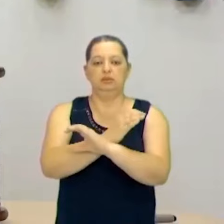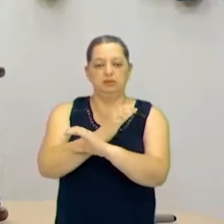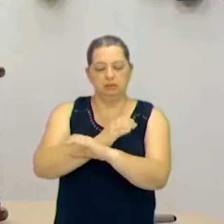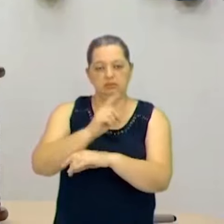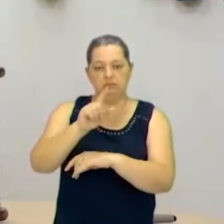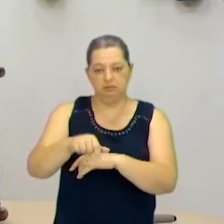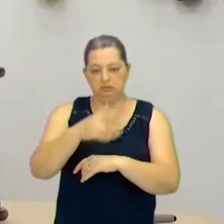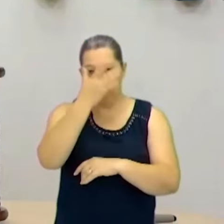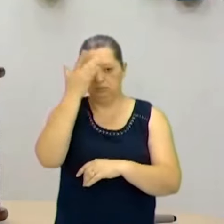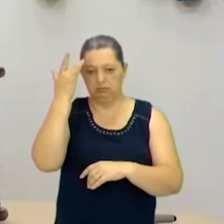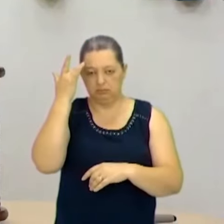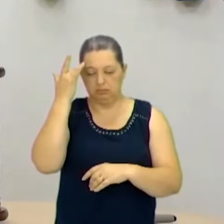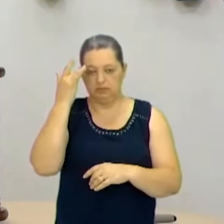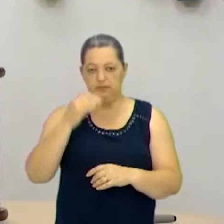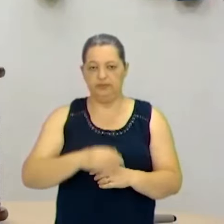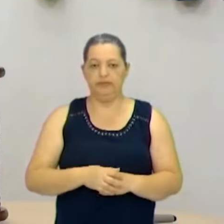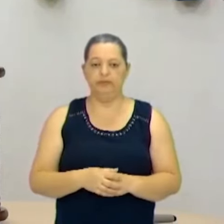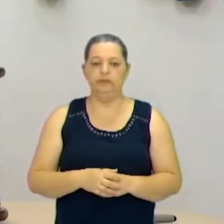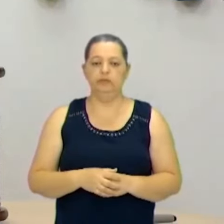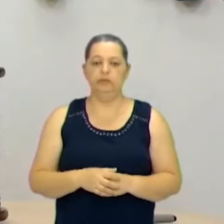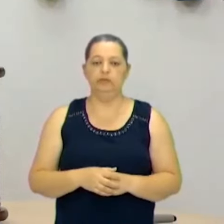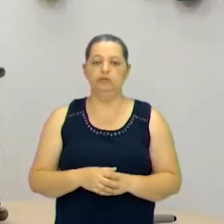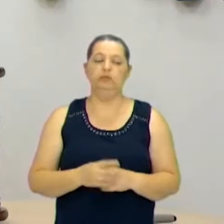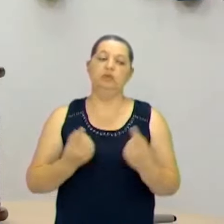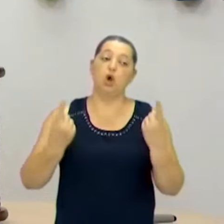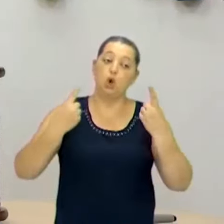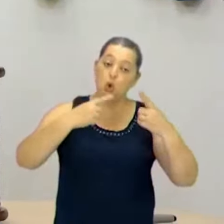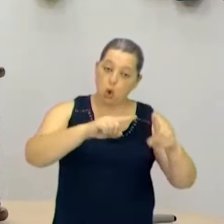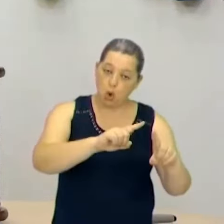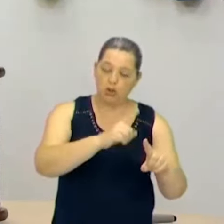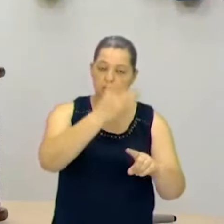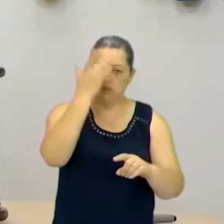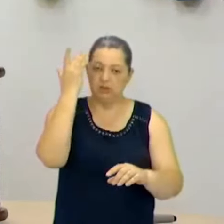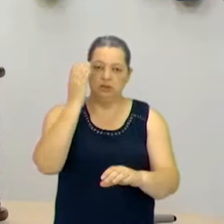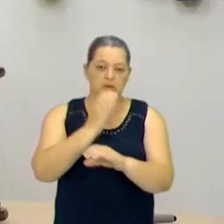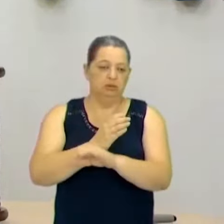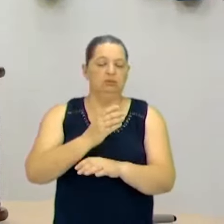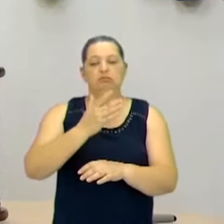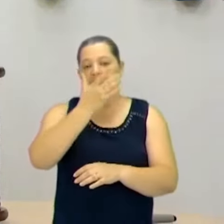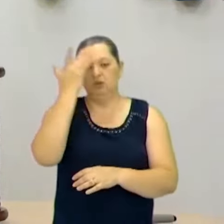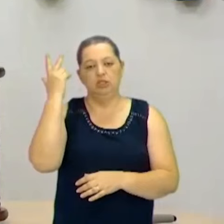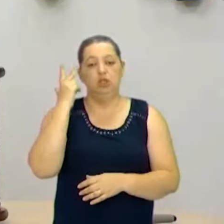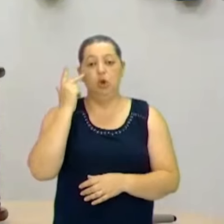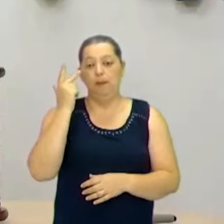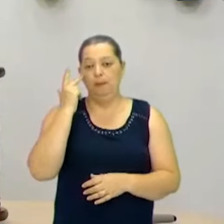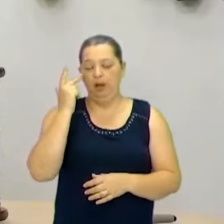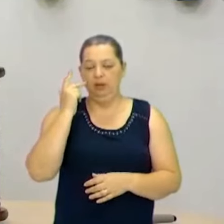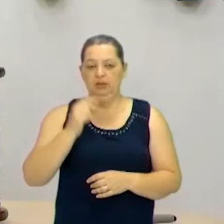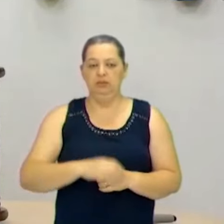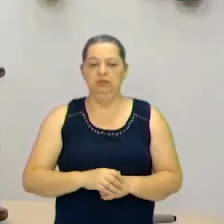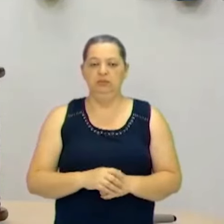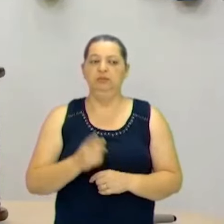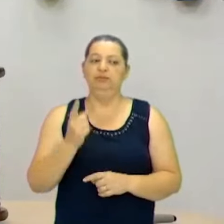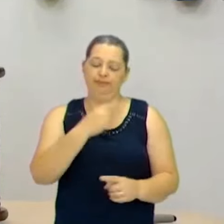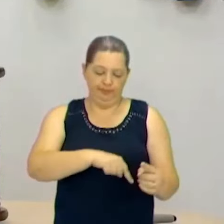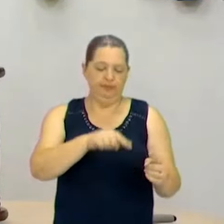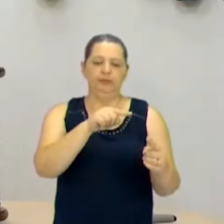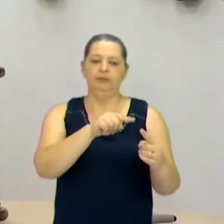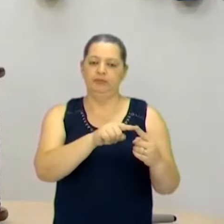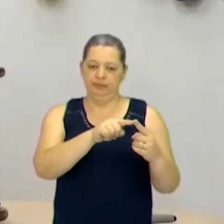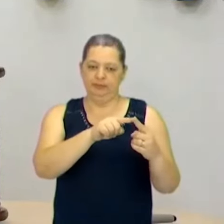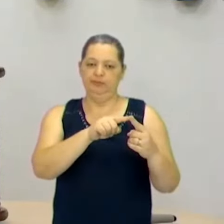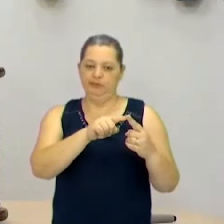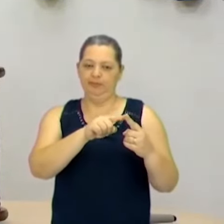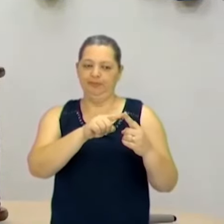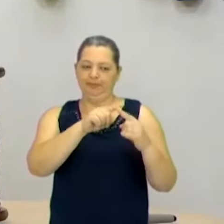ele acontece contra civis, contra pessoas comuns, mas com o objetivo de mandar um